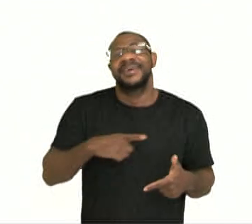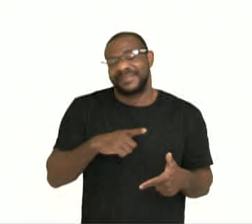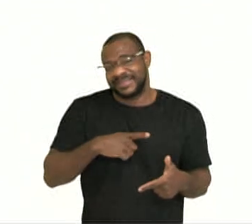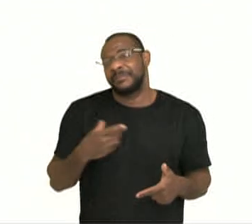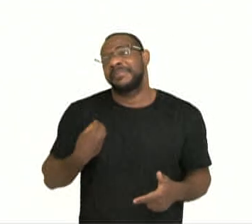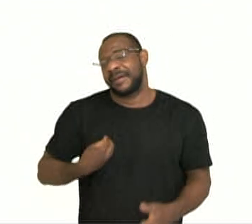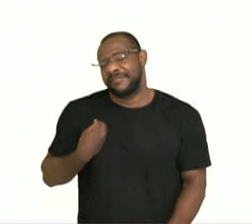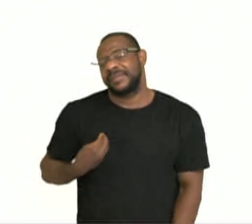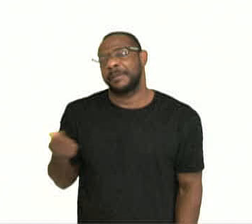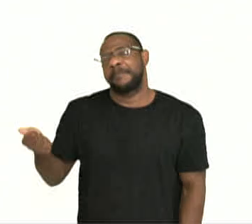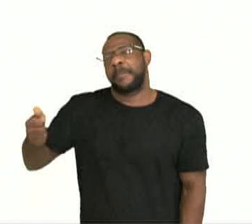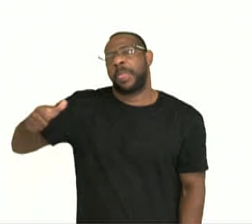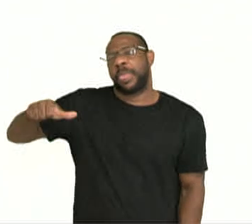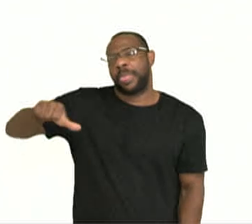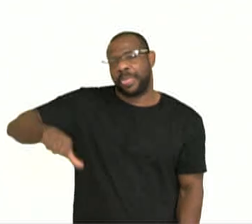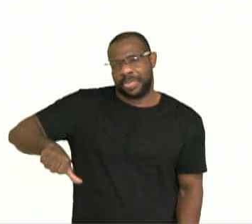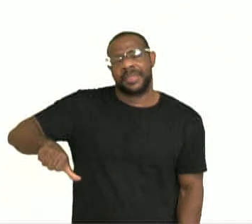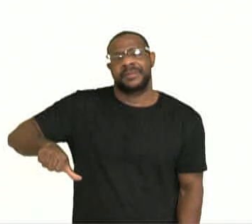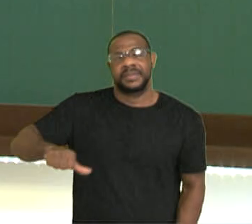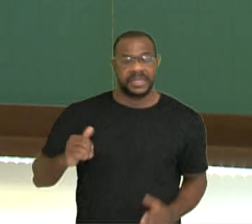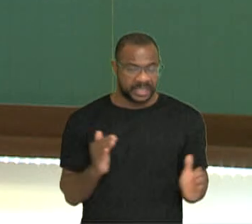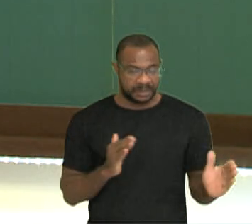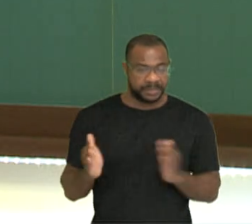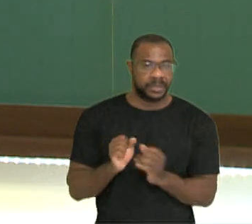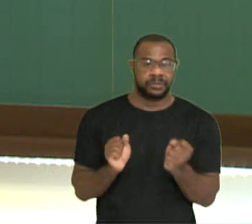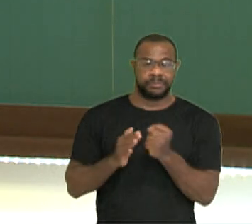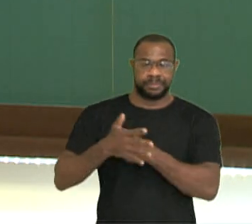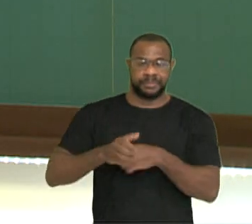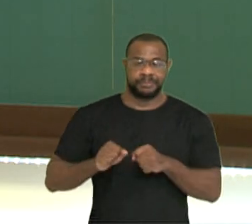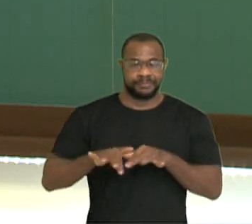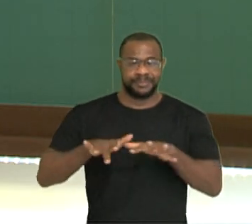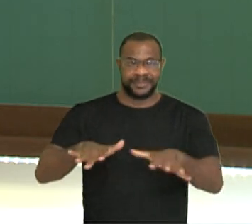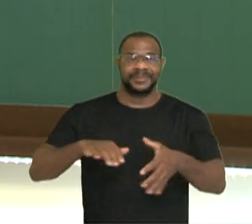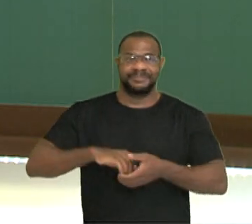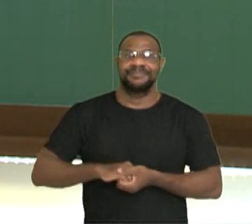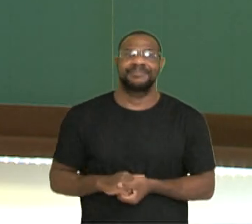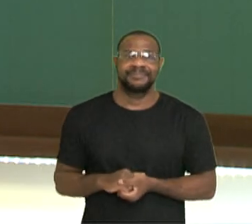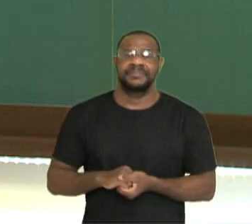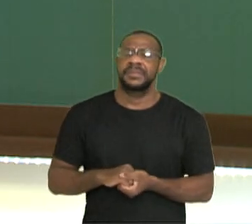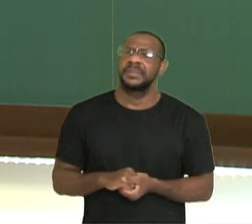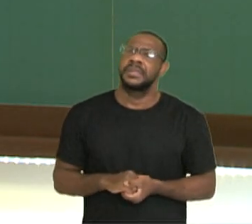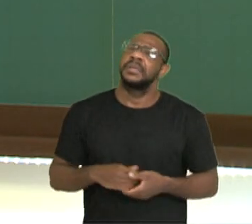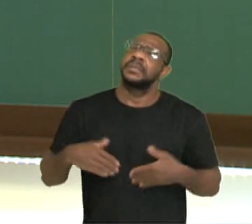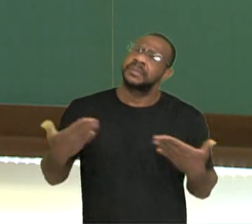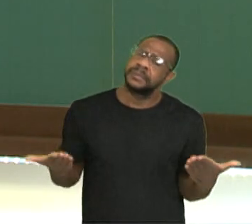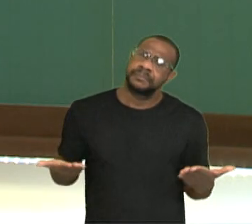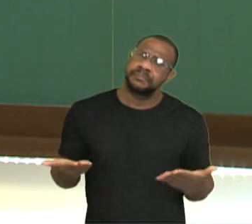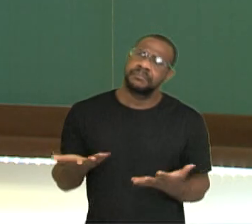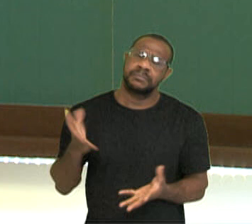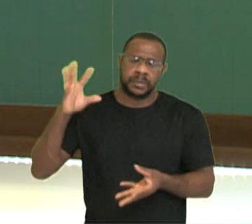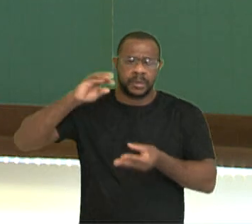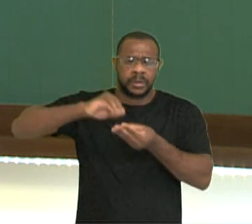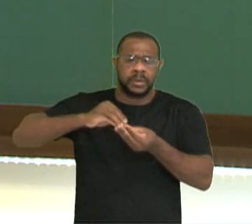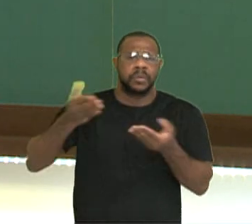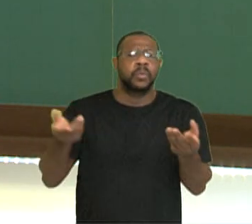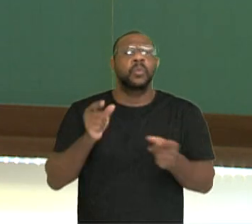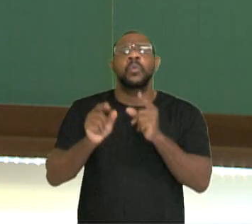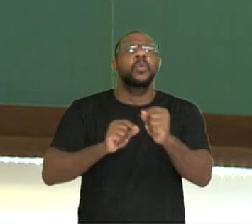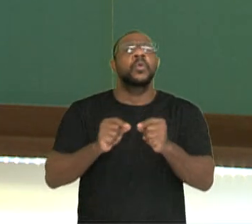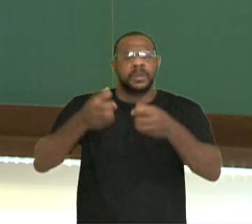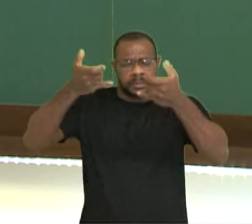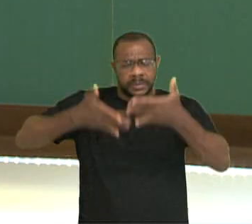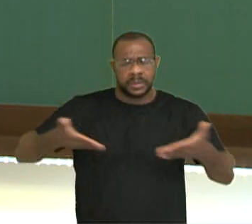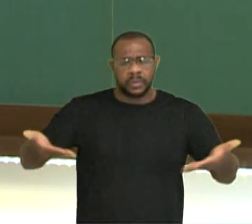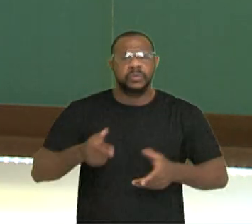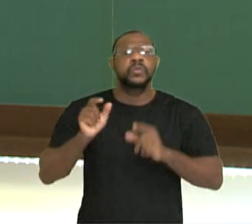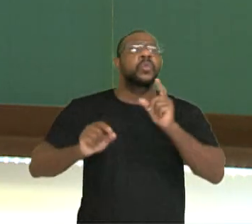vida piorada nesse período da pandemia. Importante a reflexão, né? E aí retomamos um pouquinho do que nós